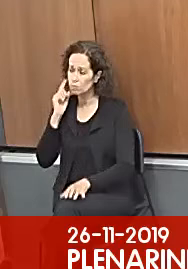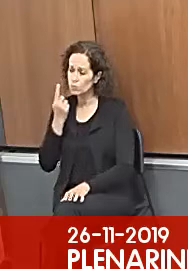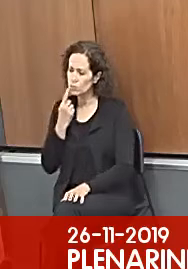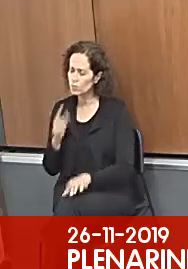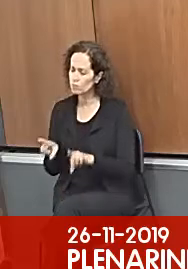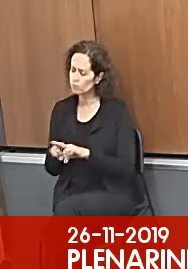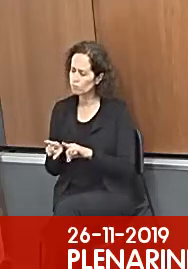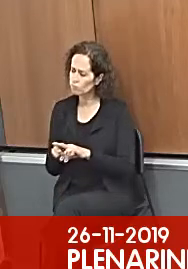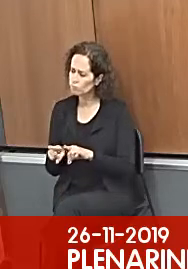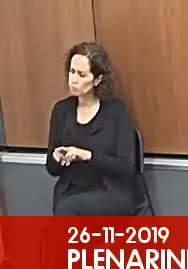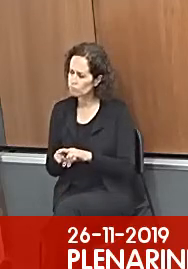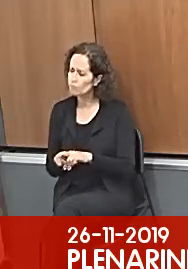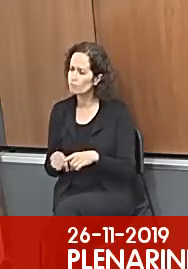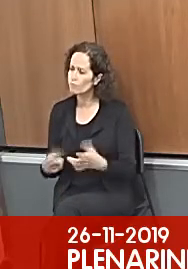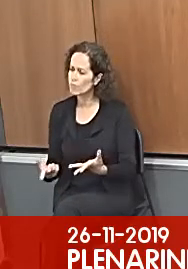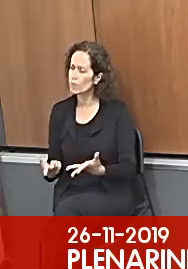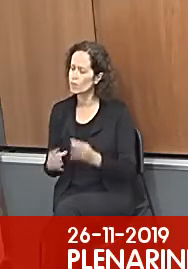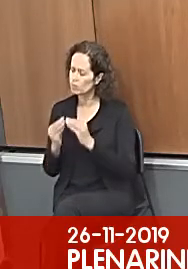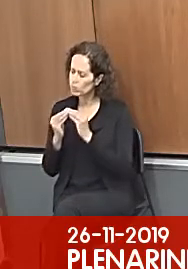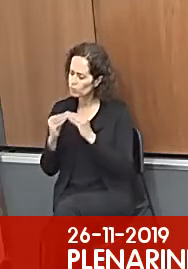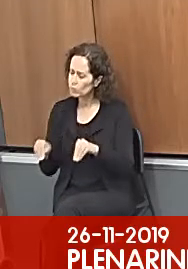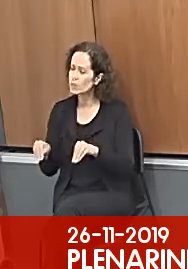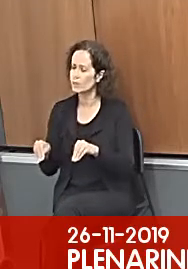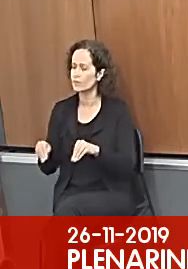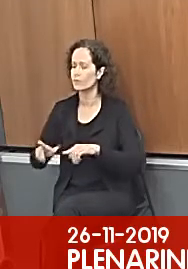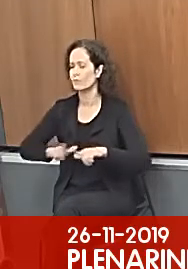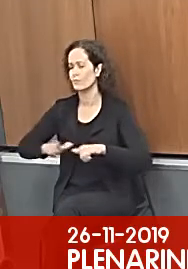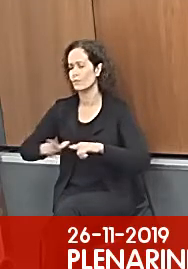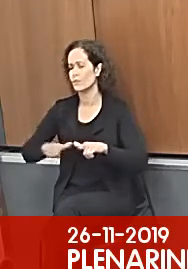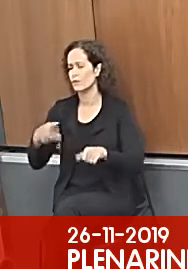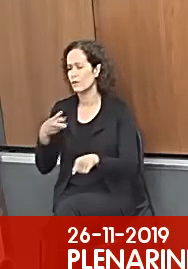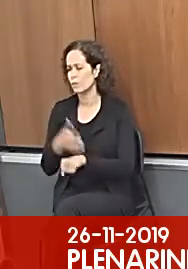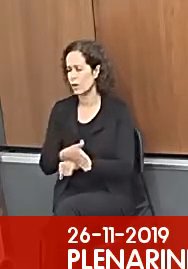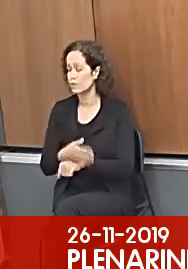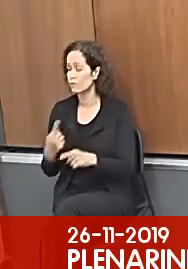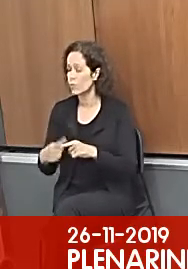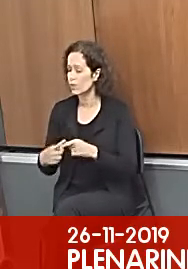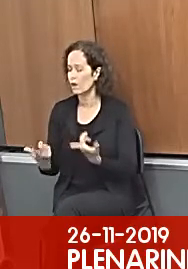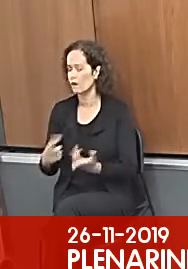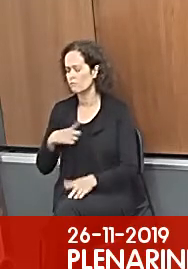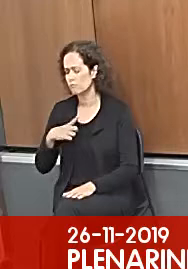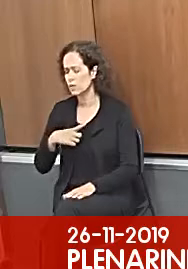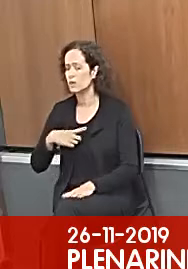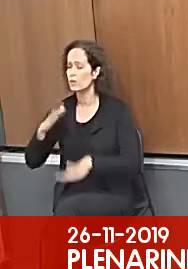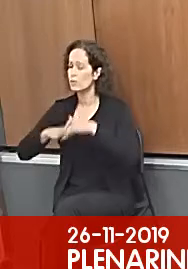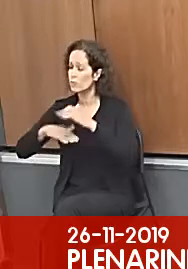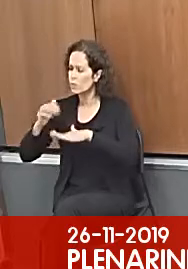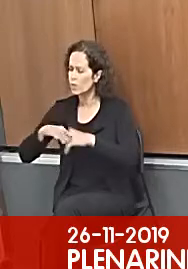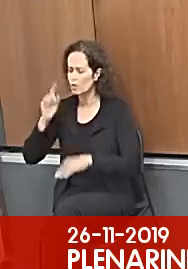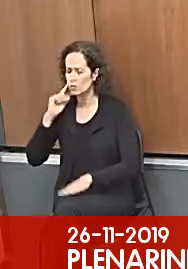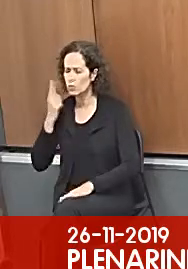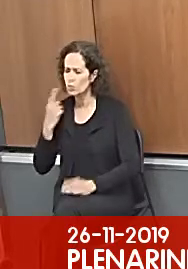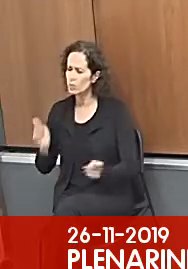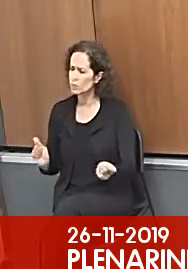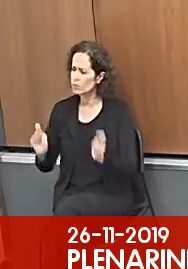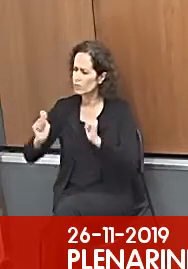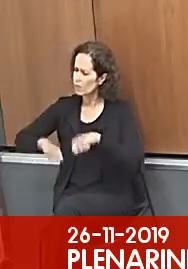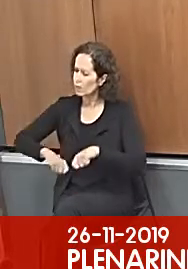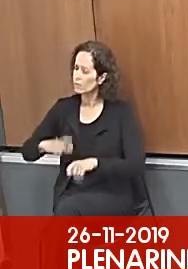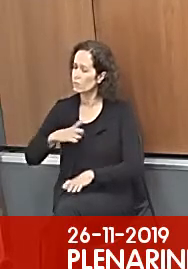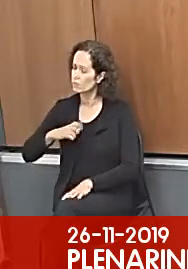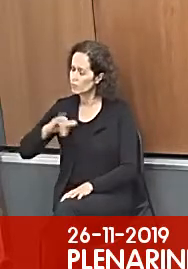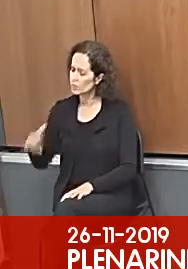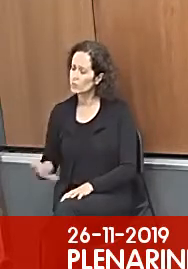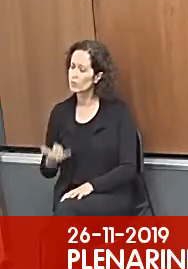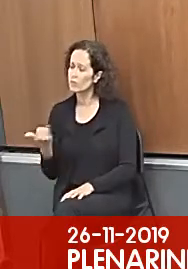está extremamente prejudicada no mercado de trabalho, porque nós temos profissionais surdos competentes. Eu tive a